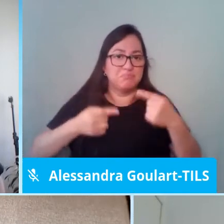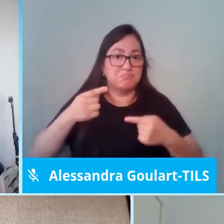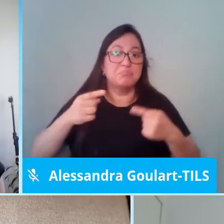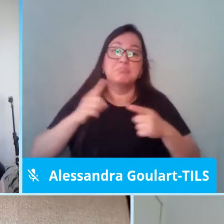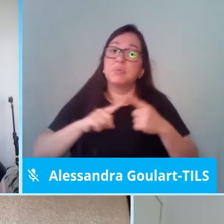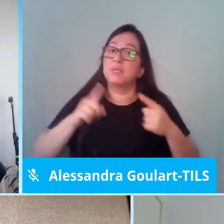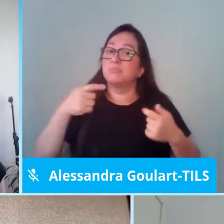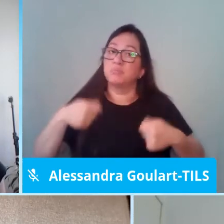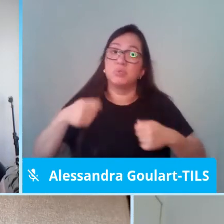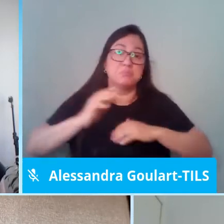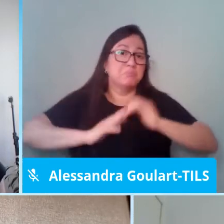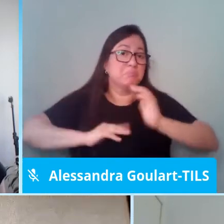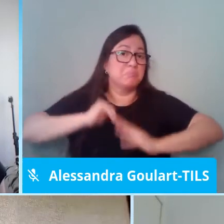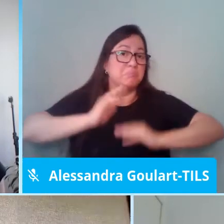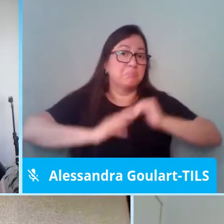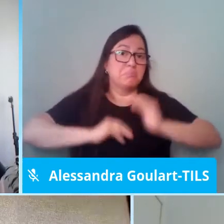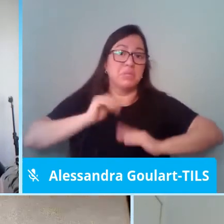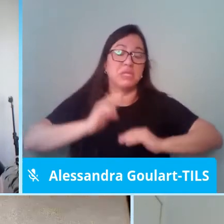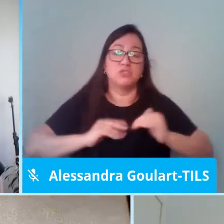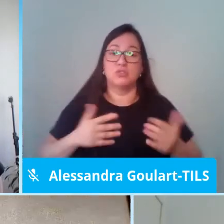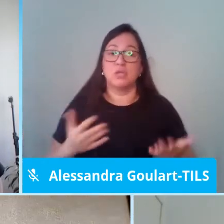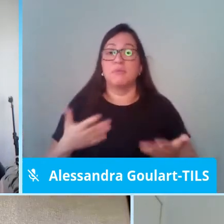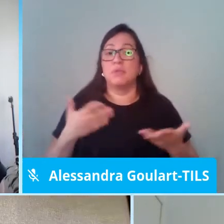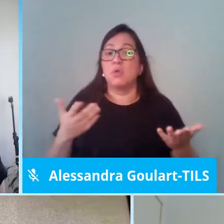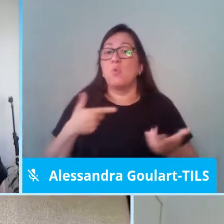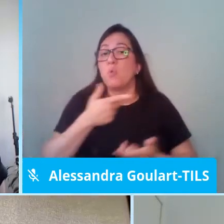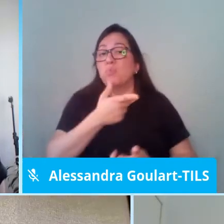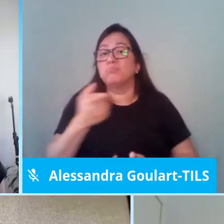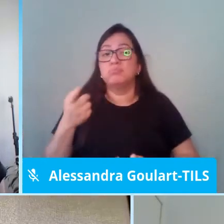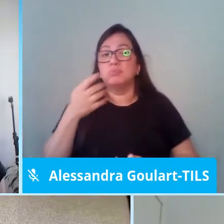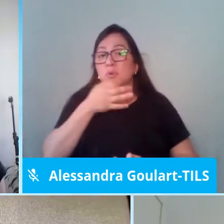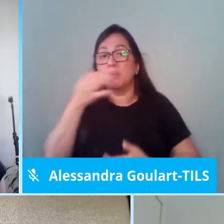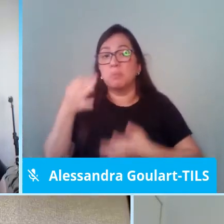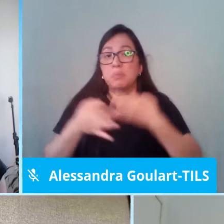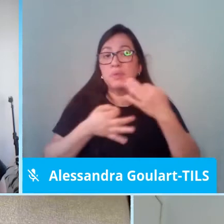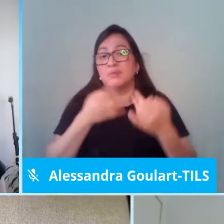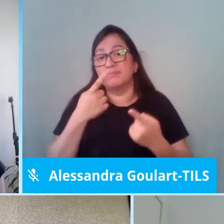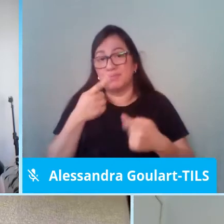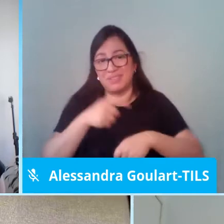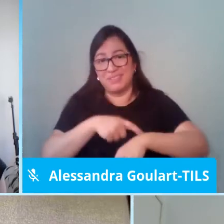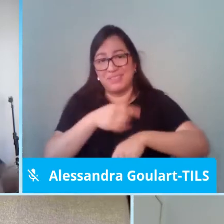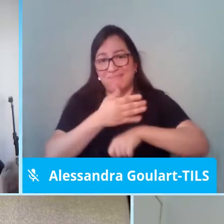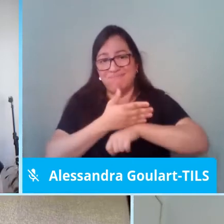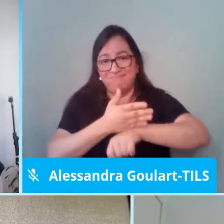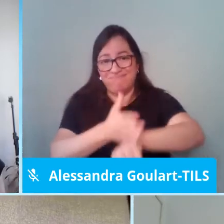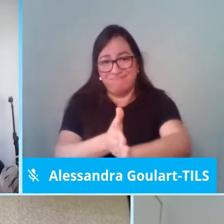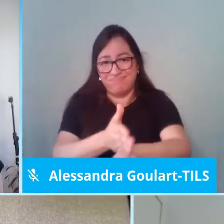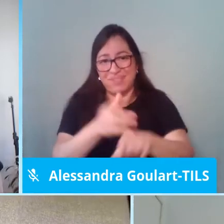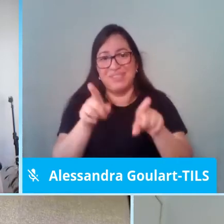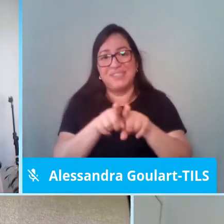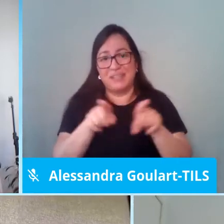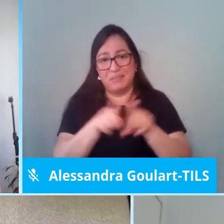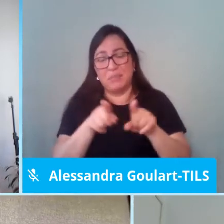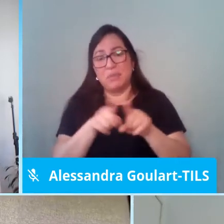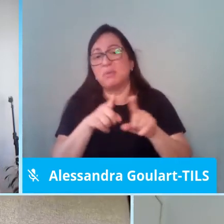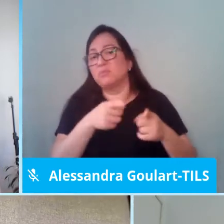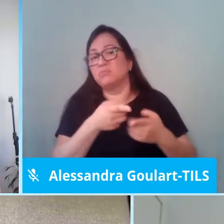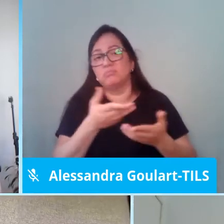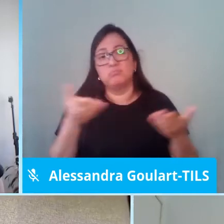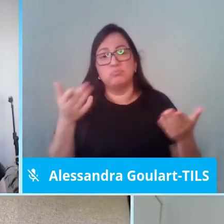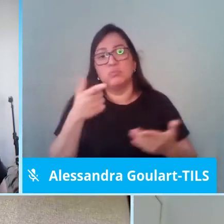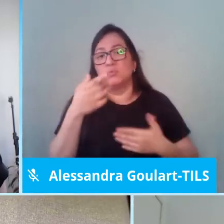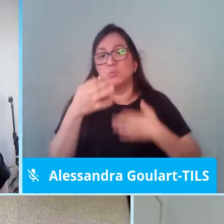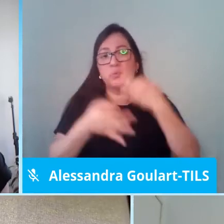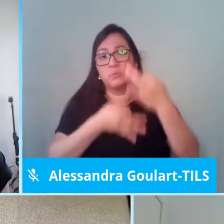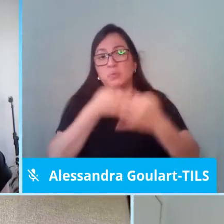fazer um bate-papo para ir encerrando também pelo adiantar da hora sobre isso. Se alguém mais quiser ir colocando